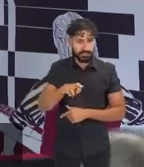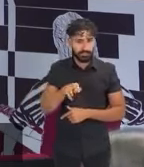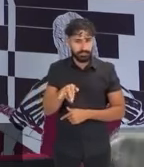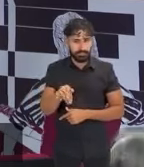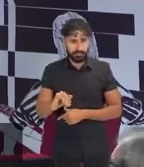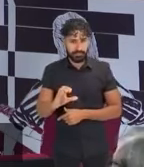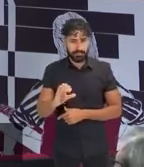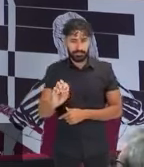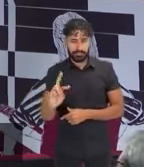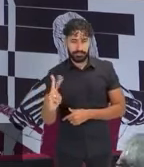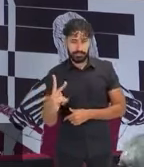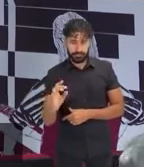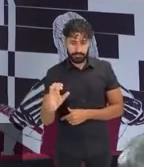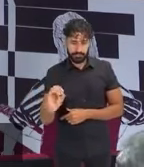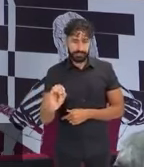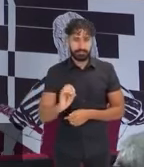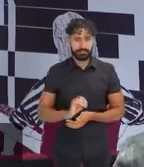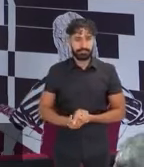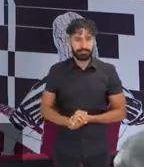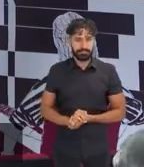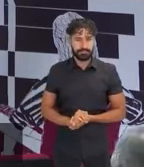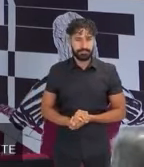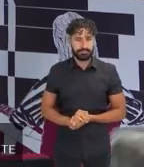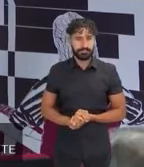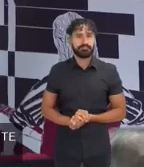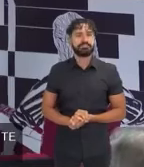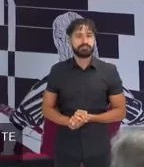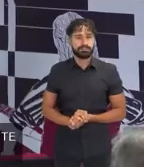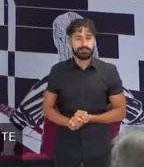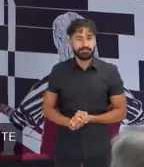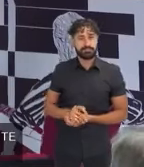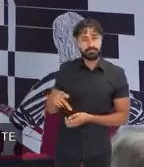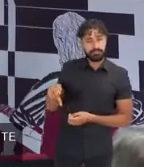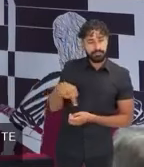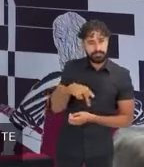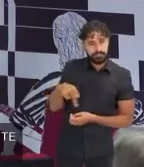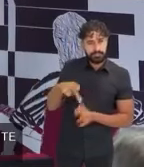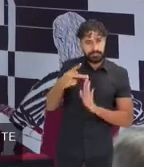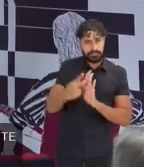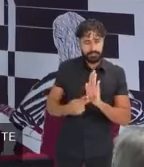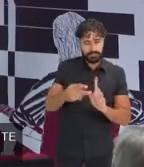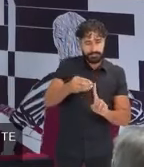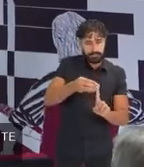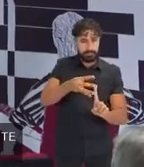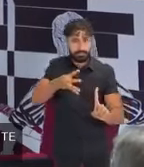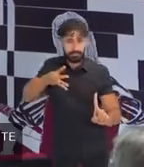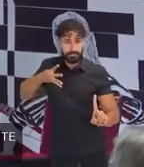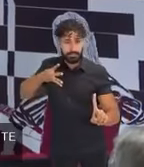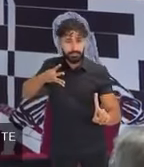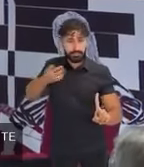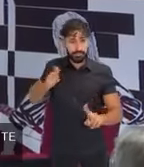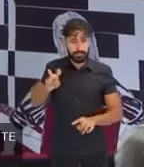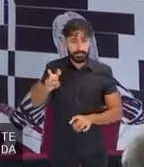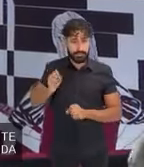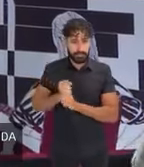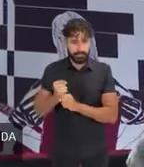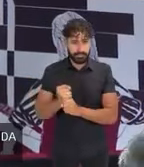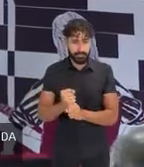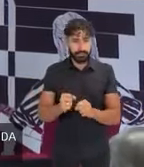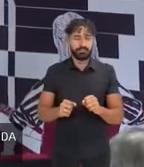Barros Pereira, o docente e coordenador do projeto de extensão 15 anos da Lei de Estágio, da